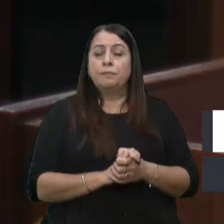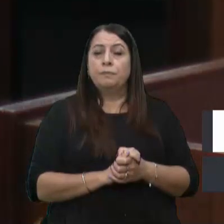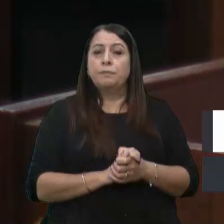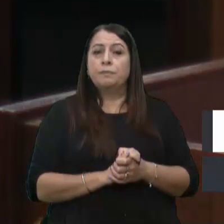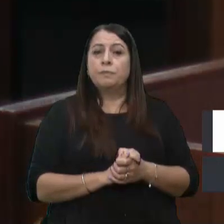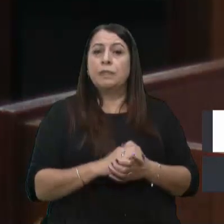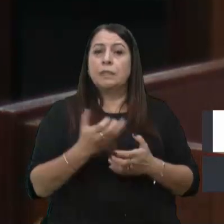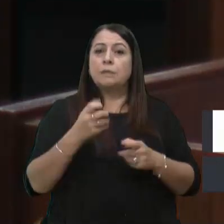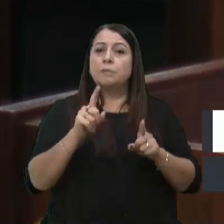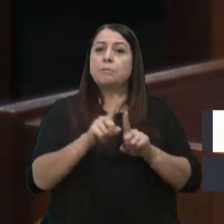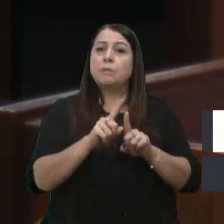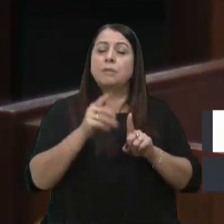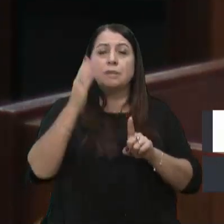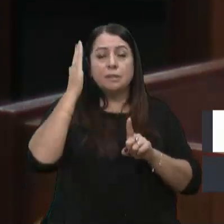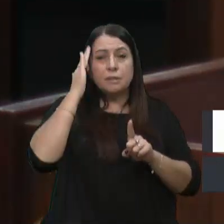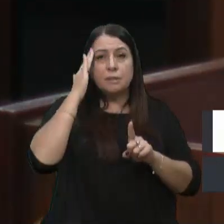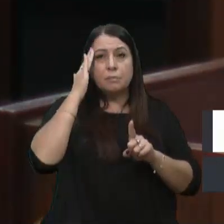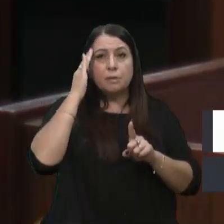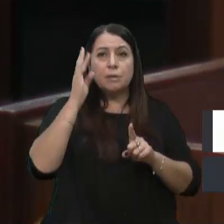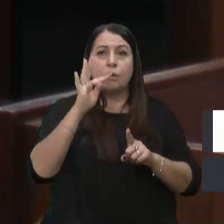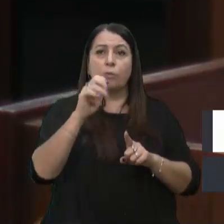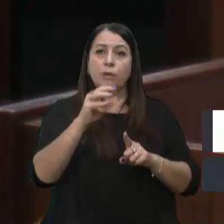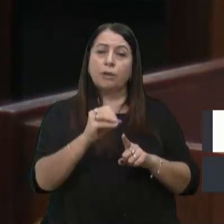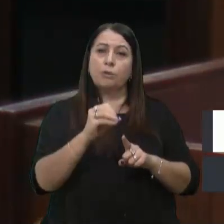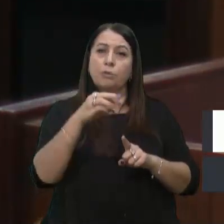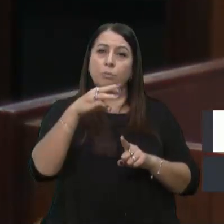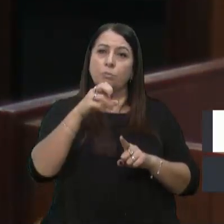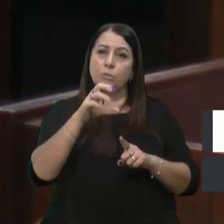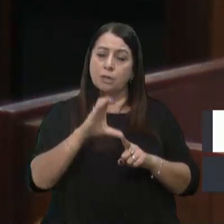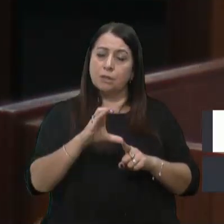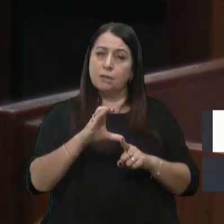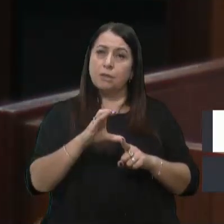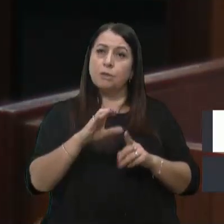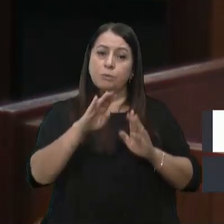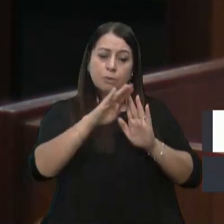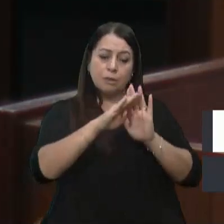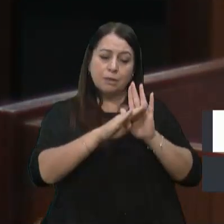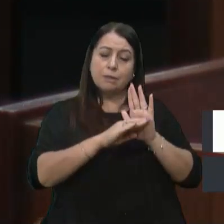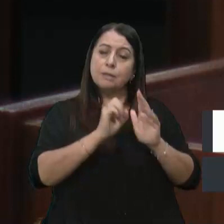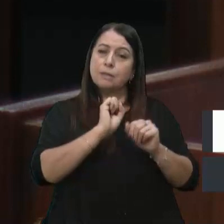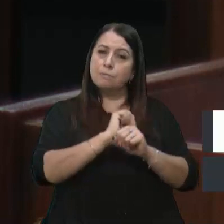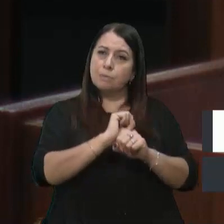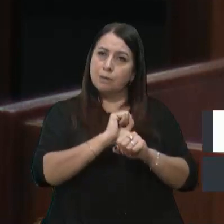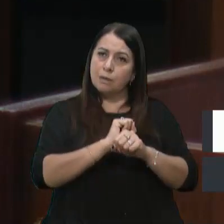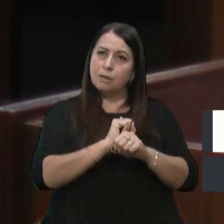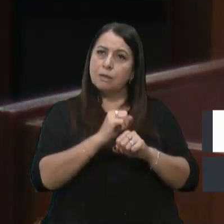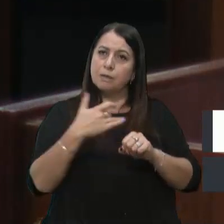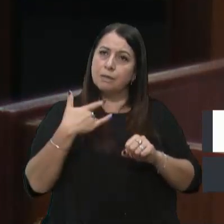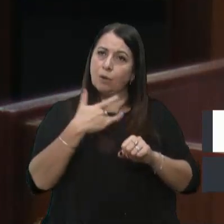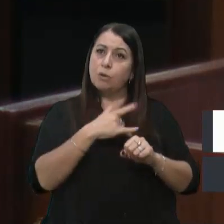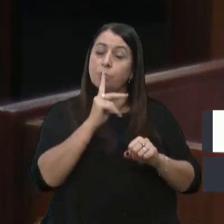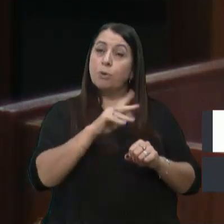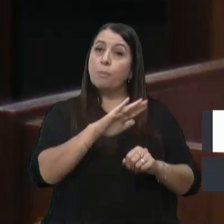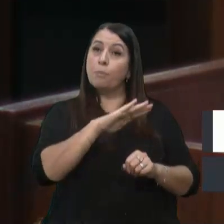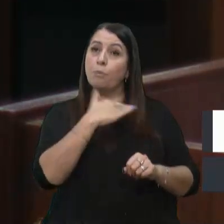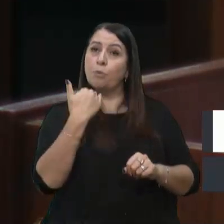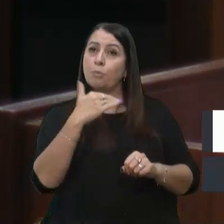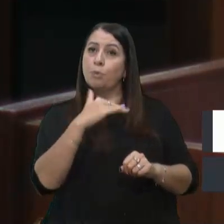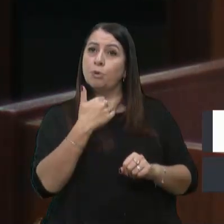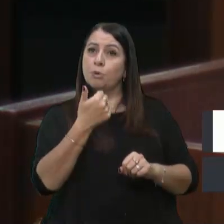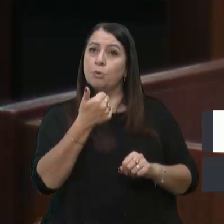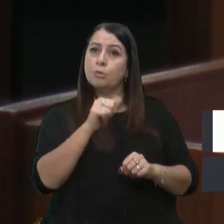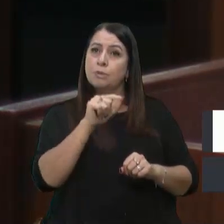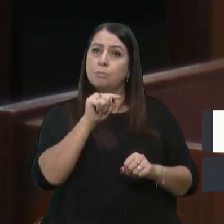queremos saber sobre o teto Mac sobre as listas de esferas da saúde que as pessoas estão morrendo cerca de 11 mil pessoas